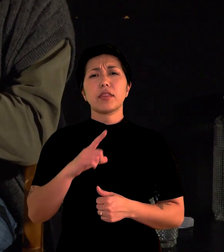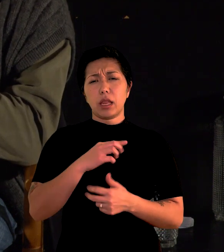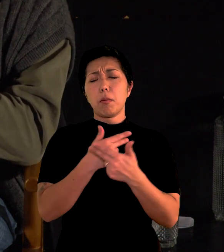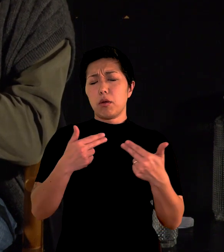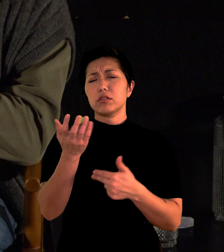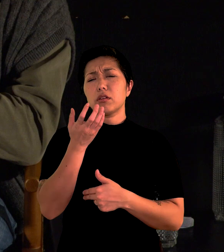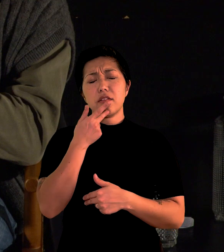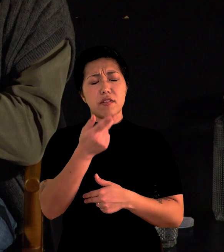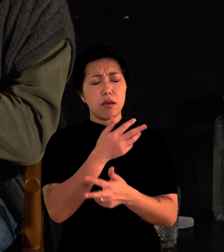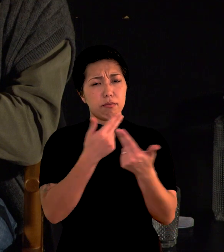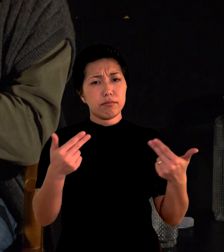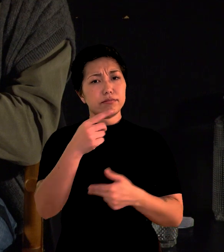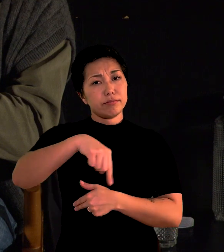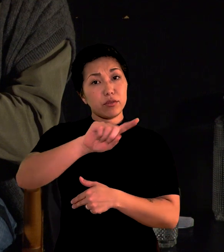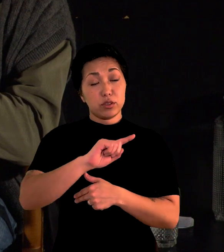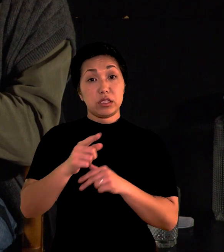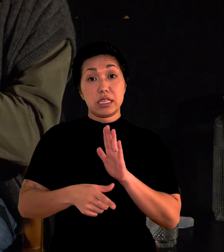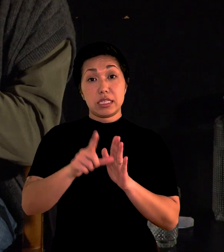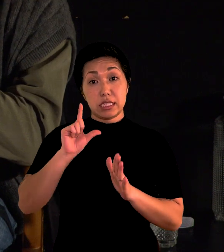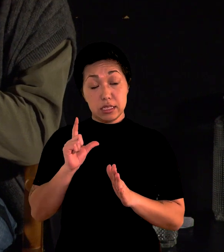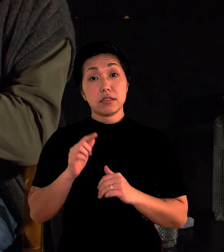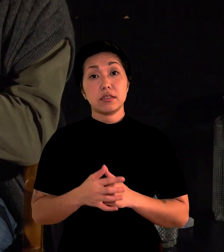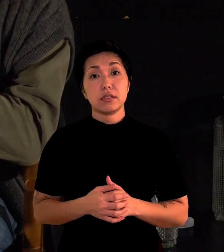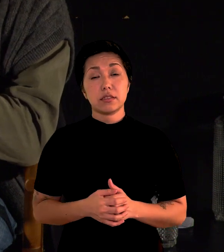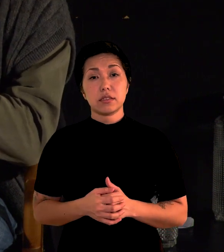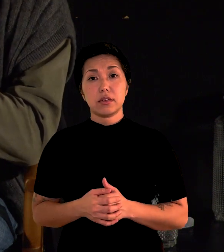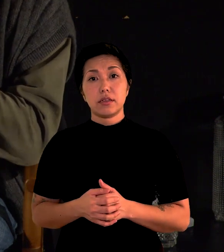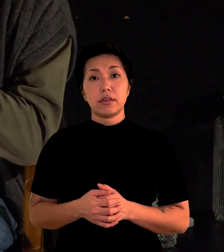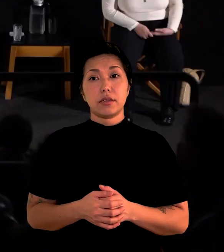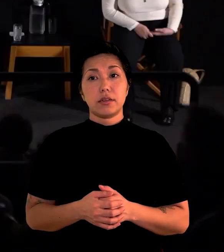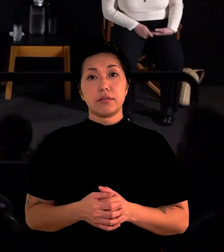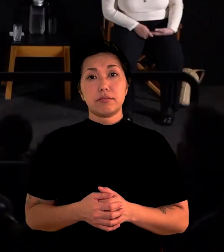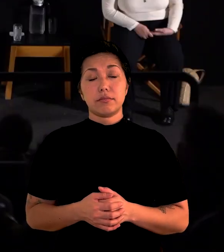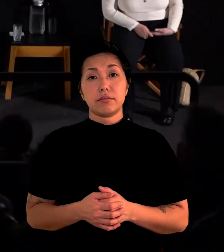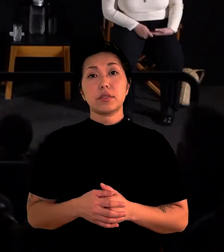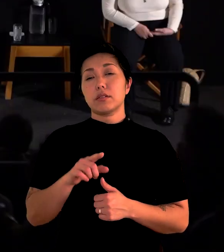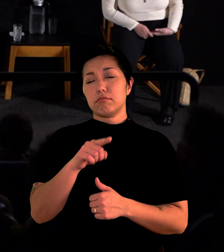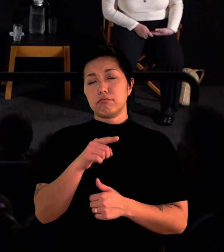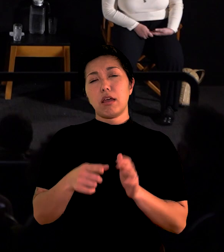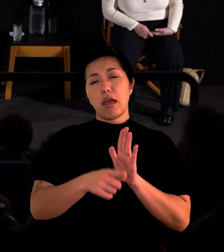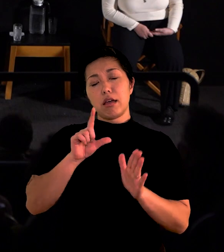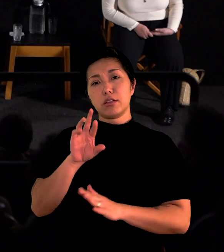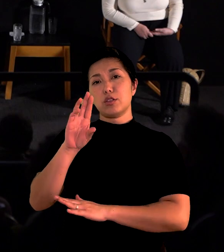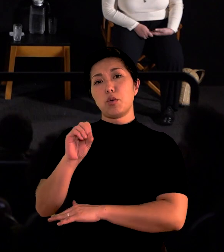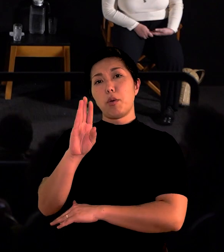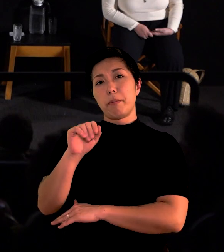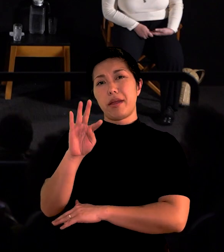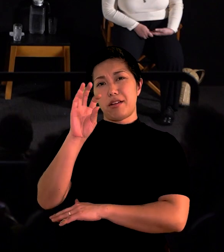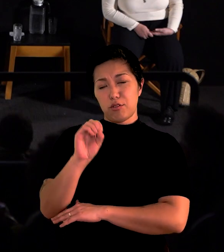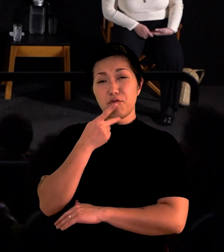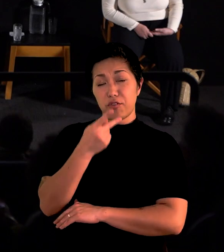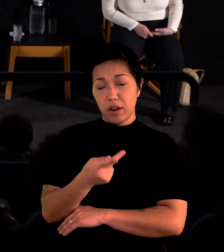desde eu tenho uma coisa que eu queria falar para vocês antes, né? Que